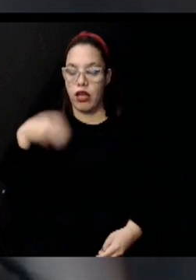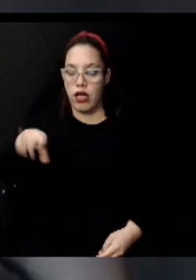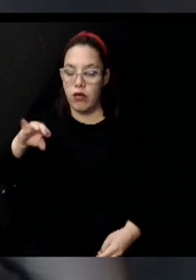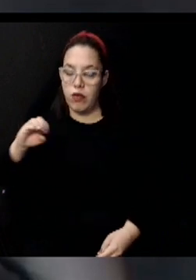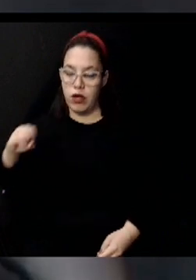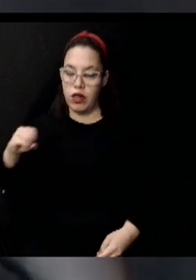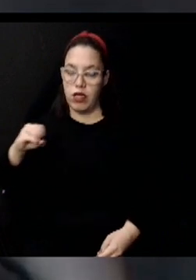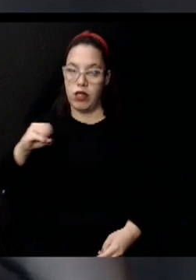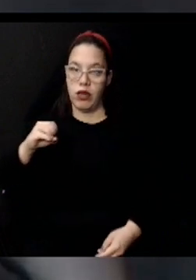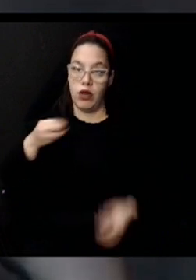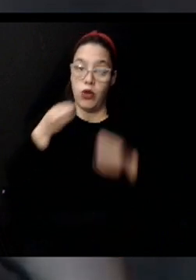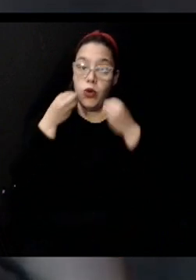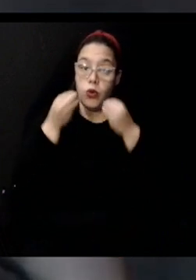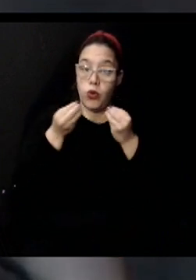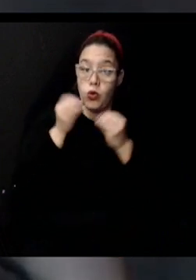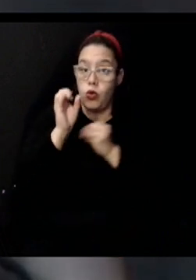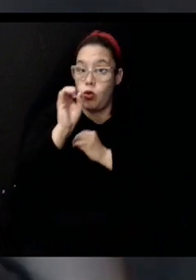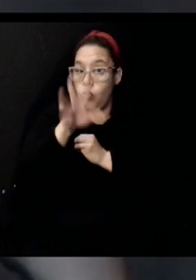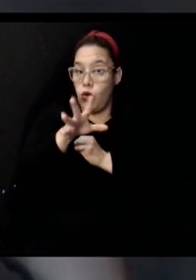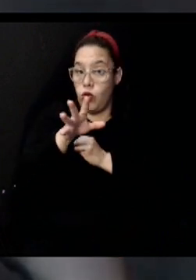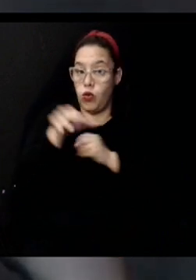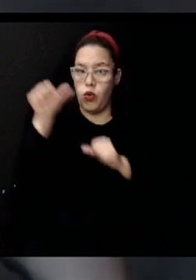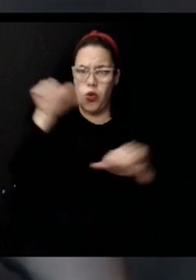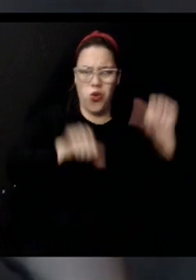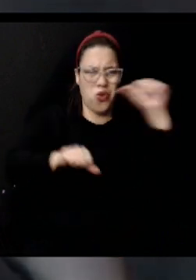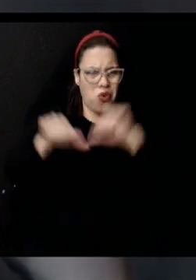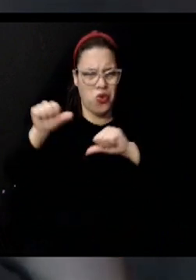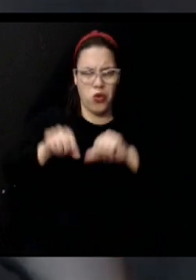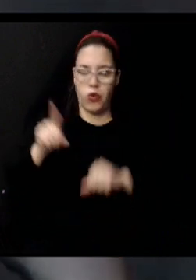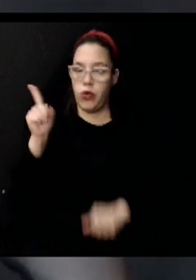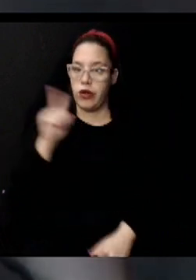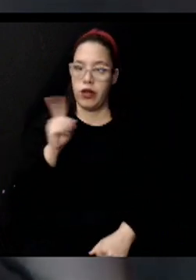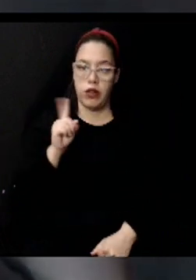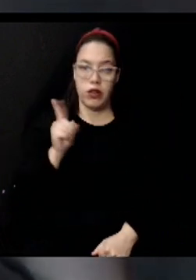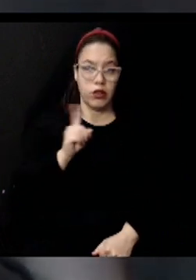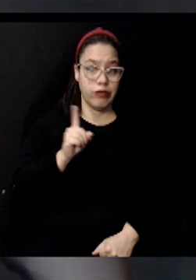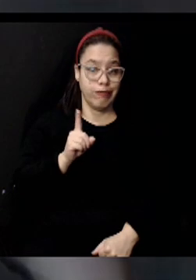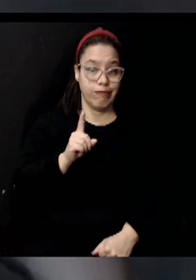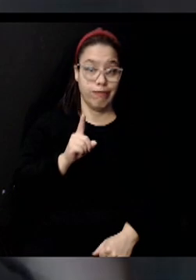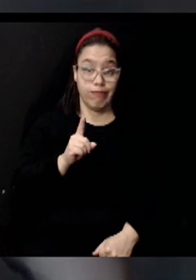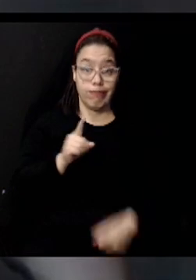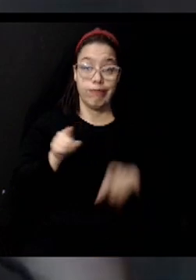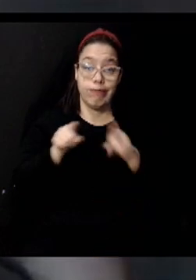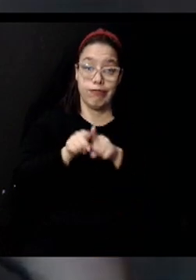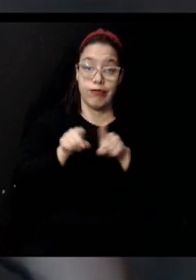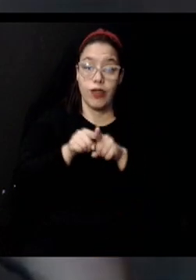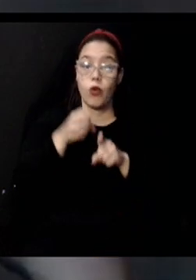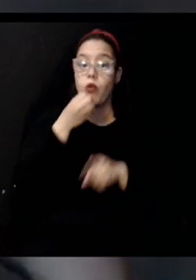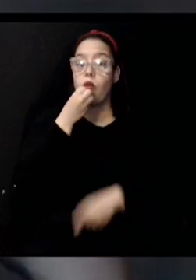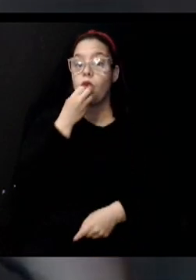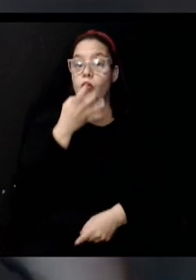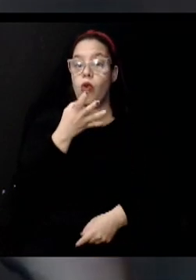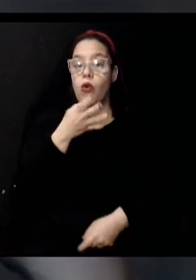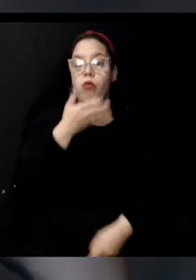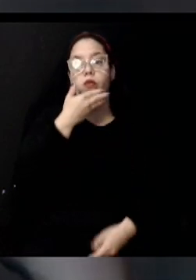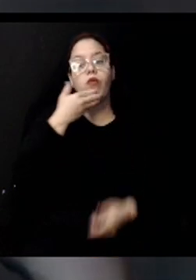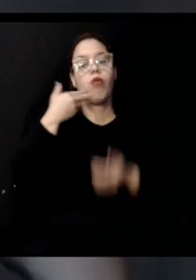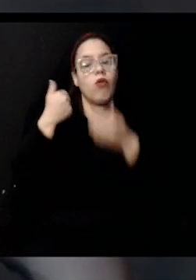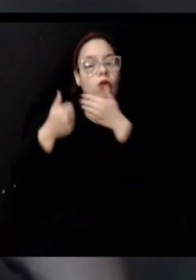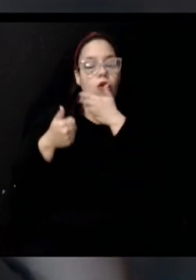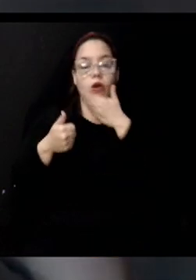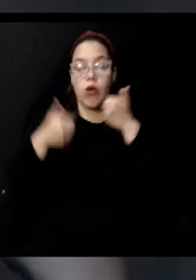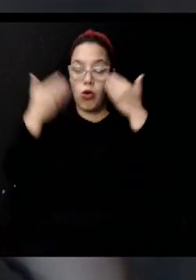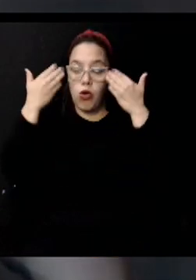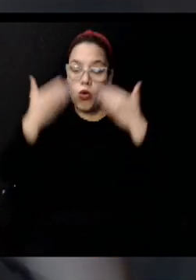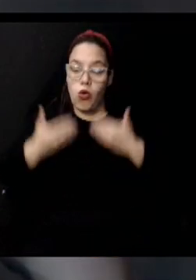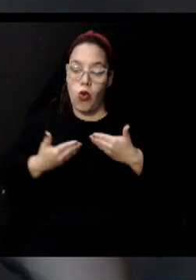como uma coisa só pejorativa ou ruim. Sim. A Sim. reclamação, ela também ela é boa para a gente se melhorar, entendeu? Para